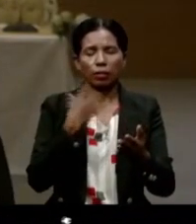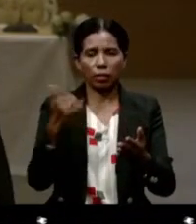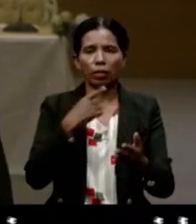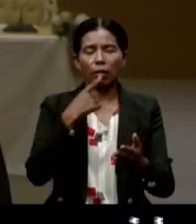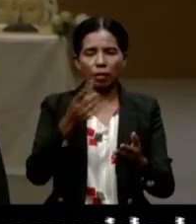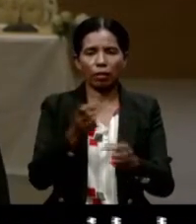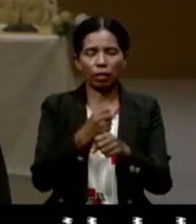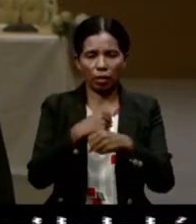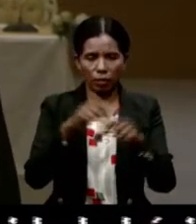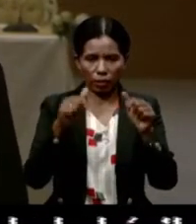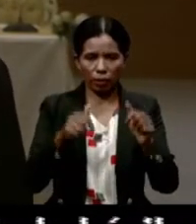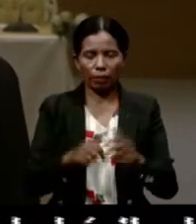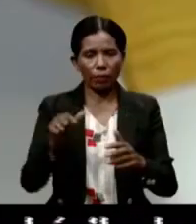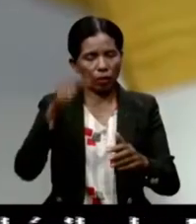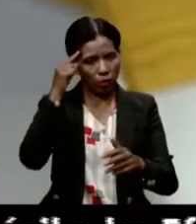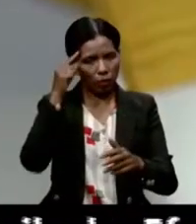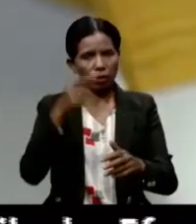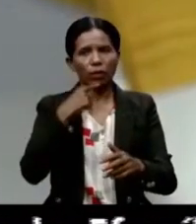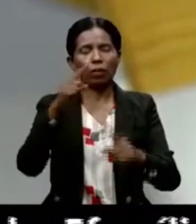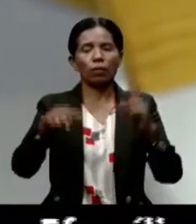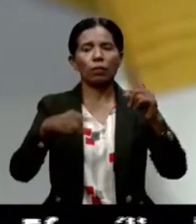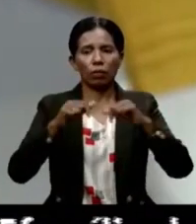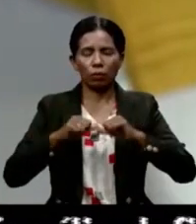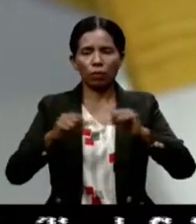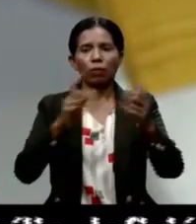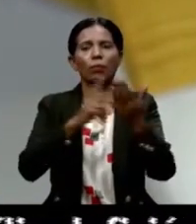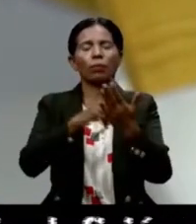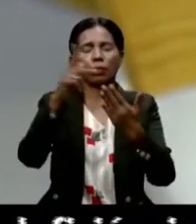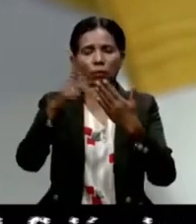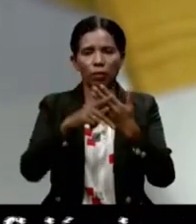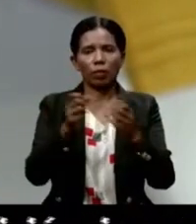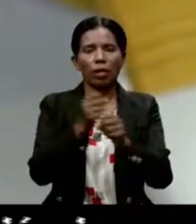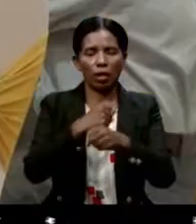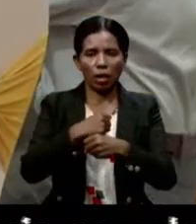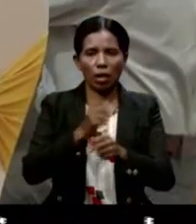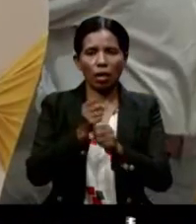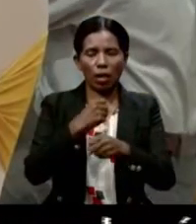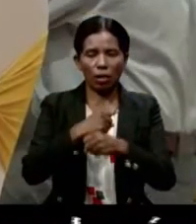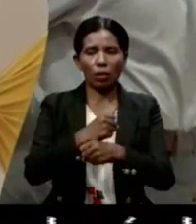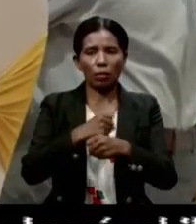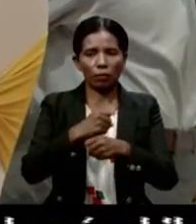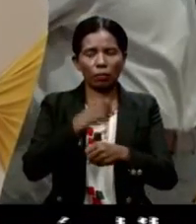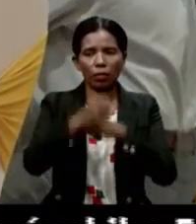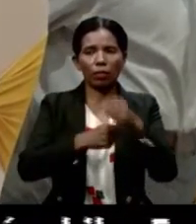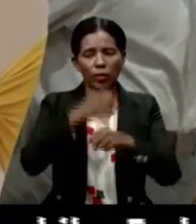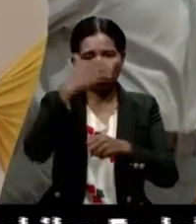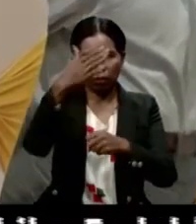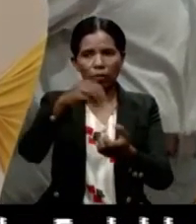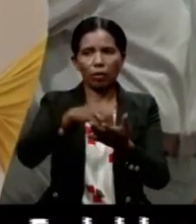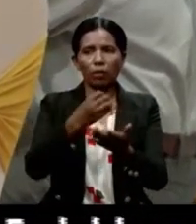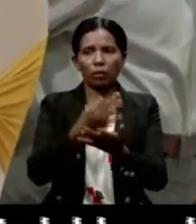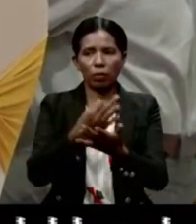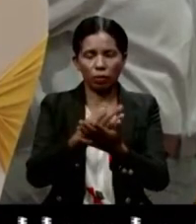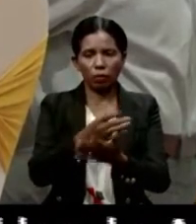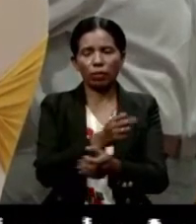halo edane governante ne atutan bangira continuo programa reabilitação café batinang oinian se aloka orçamento nune prepara fini